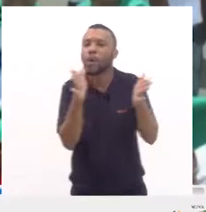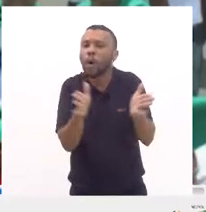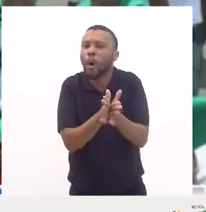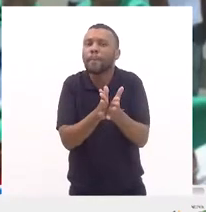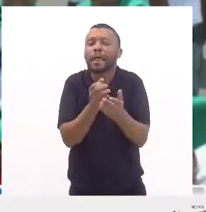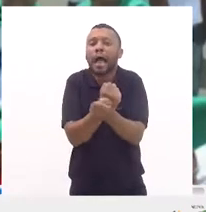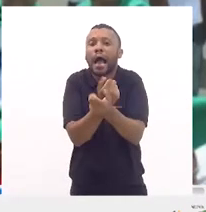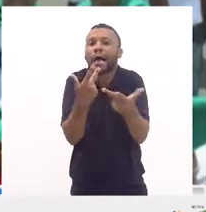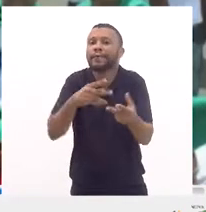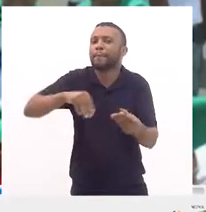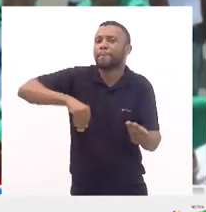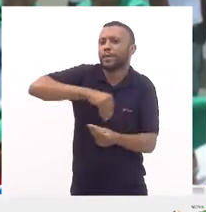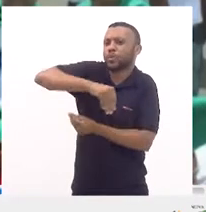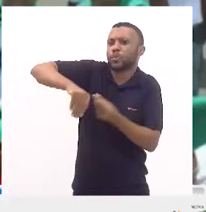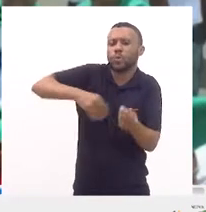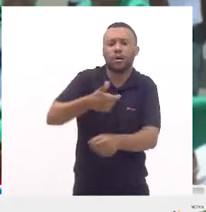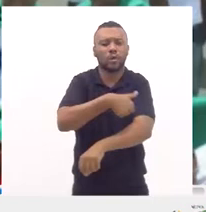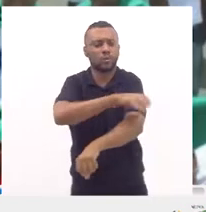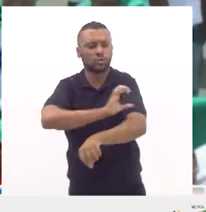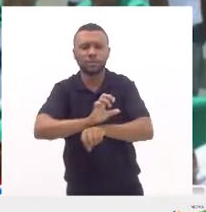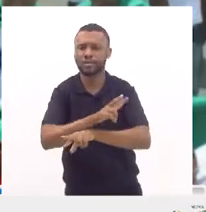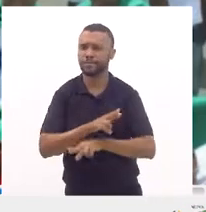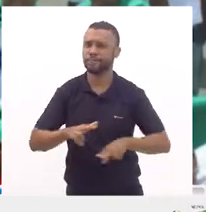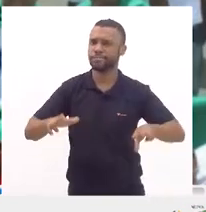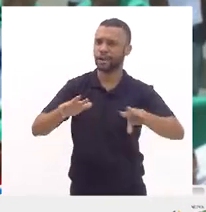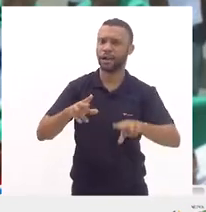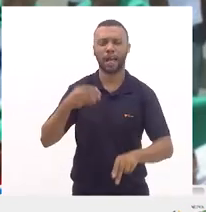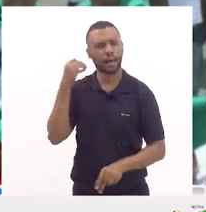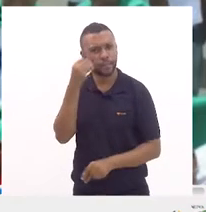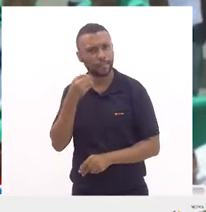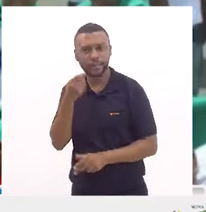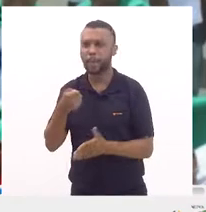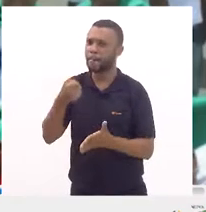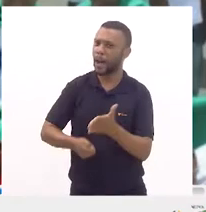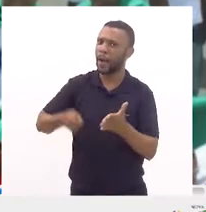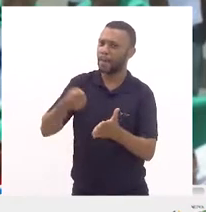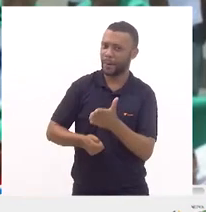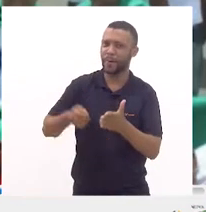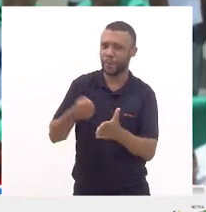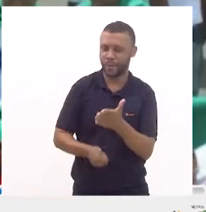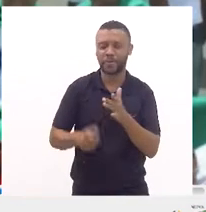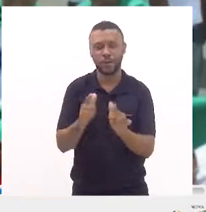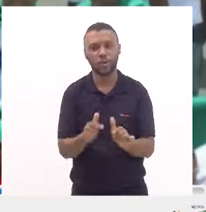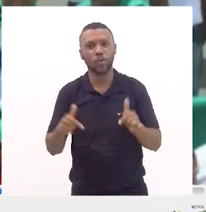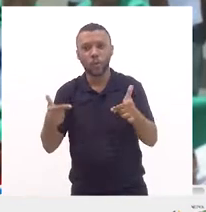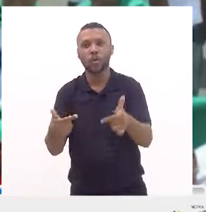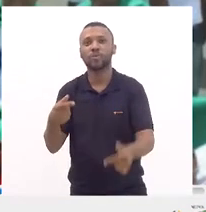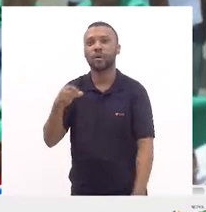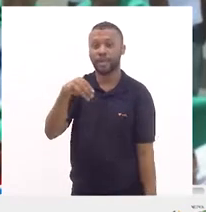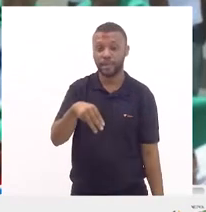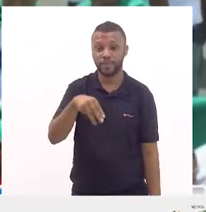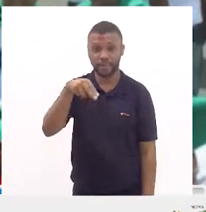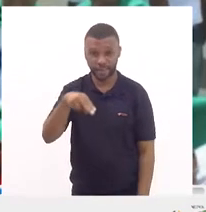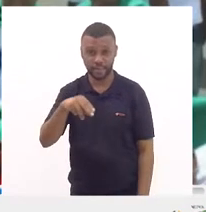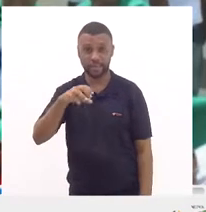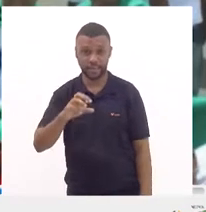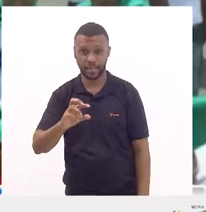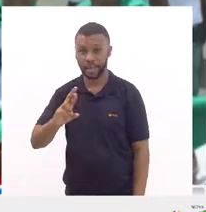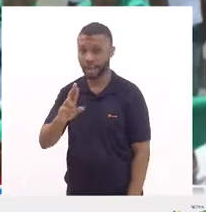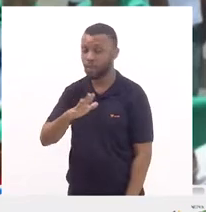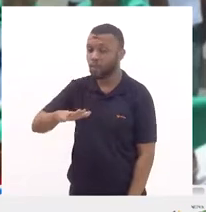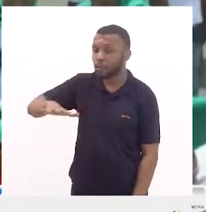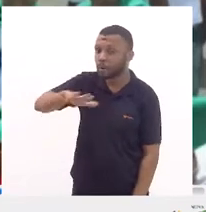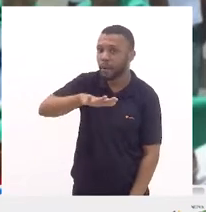todas as raças, culturas e experiências de lutas, fazemos do MNCR o espaço